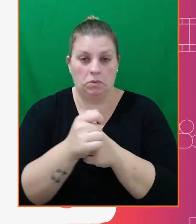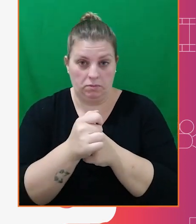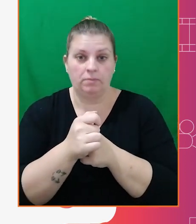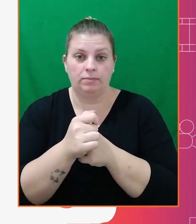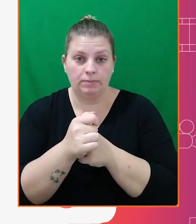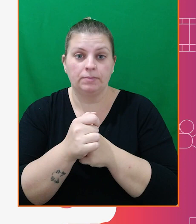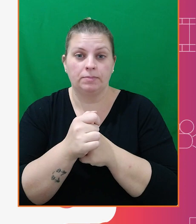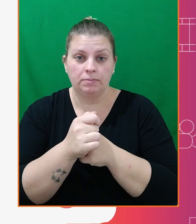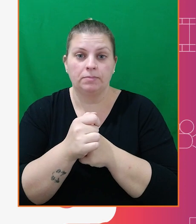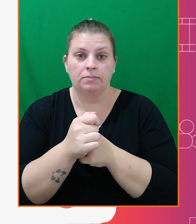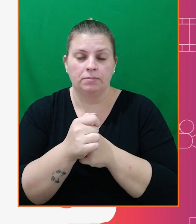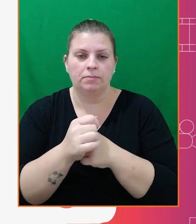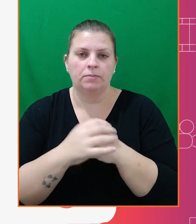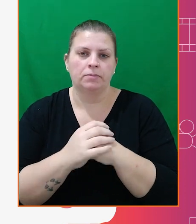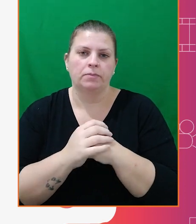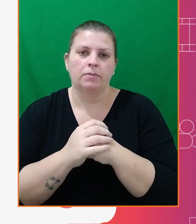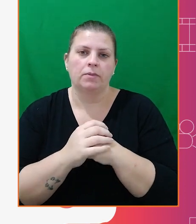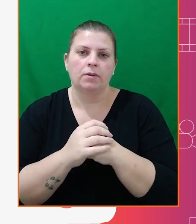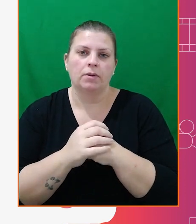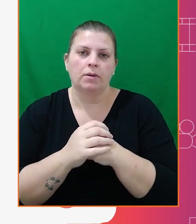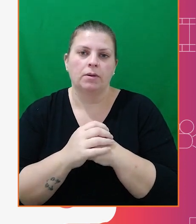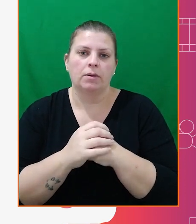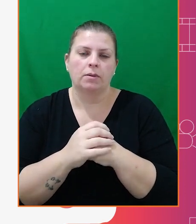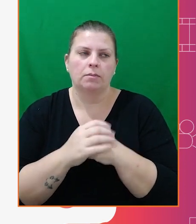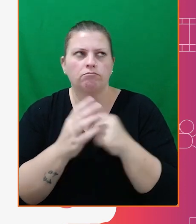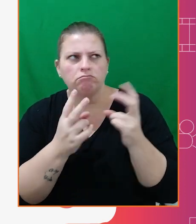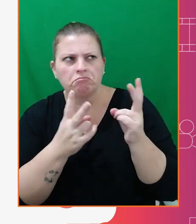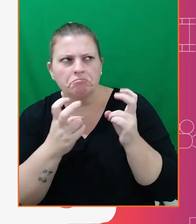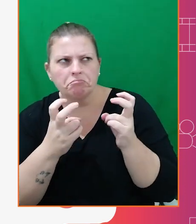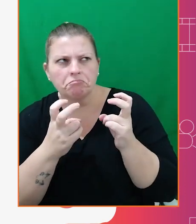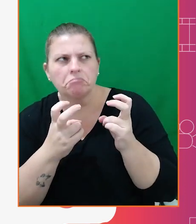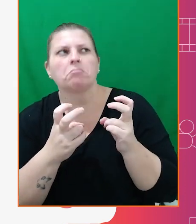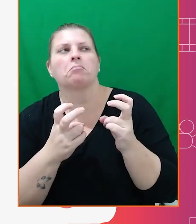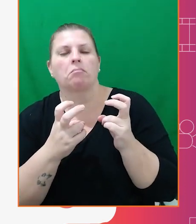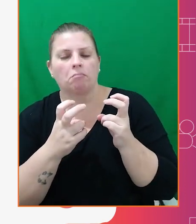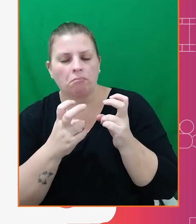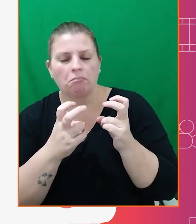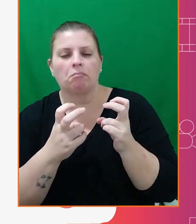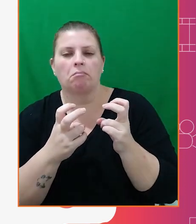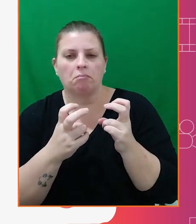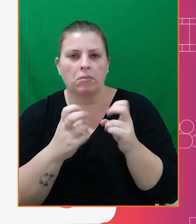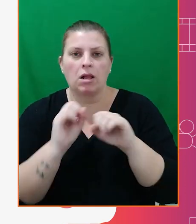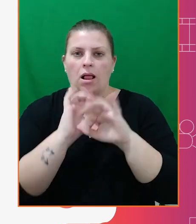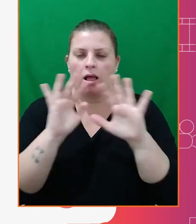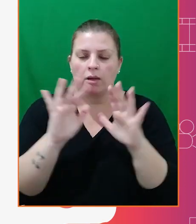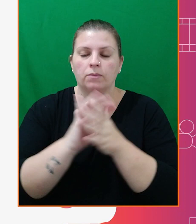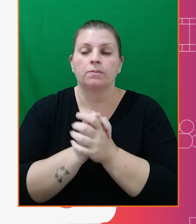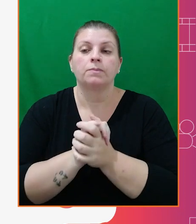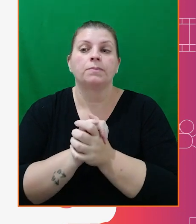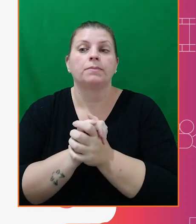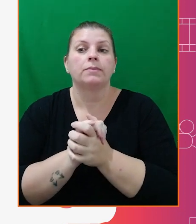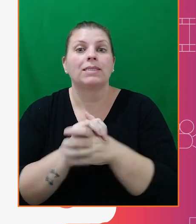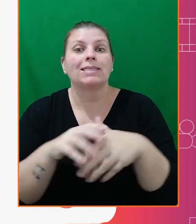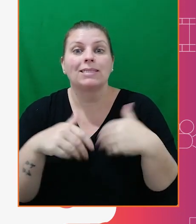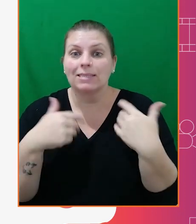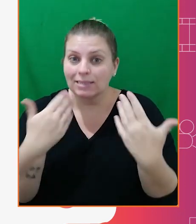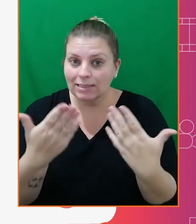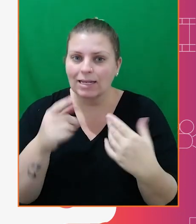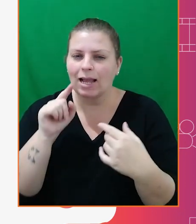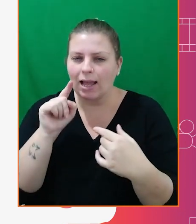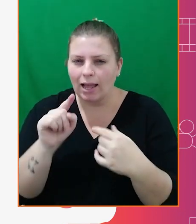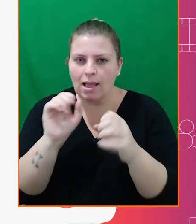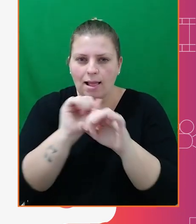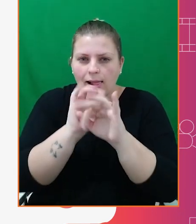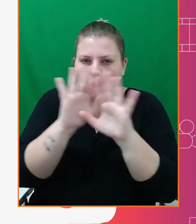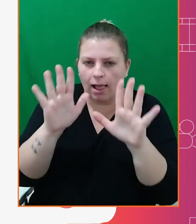cenário. Na verdade, em pouquíssimos locais, nós percebemos tons de branco muito claro, e